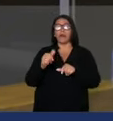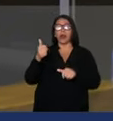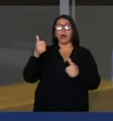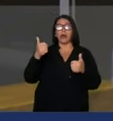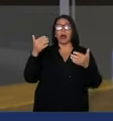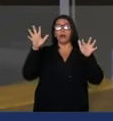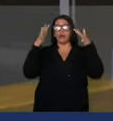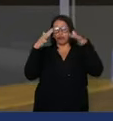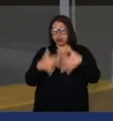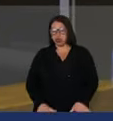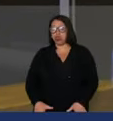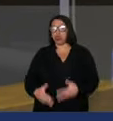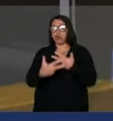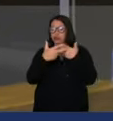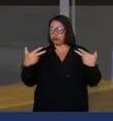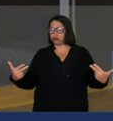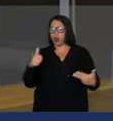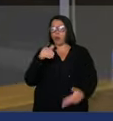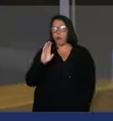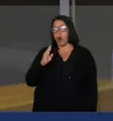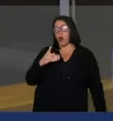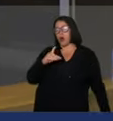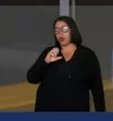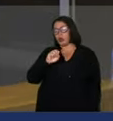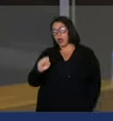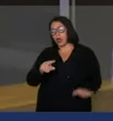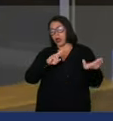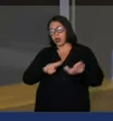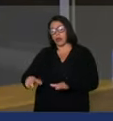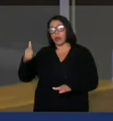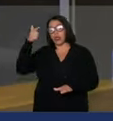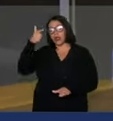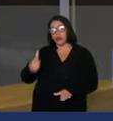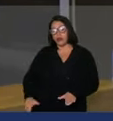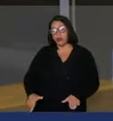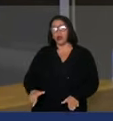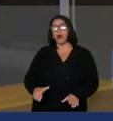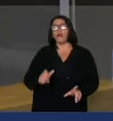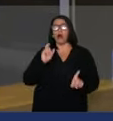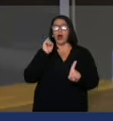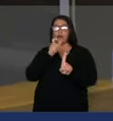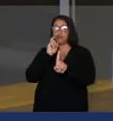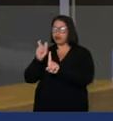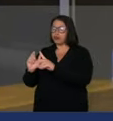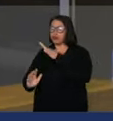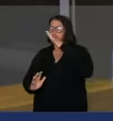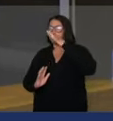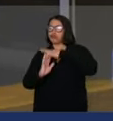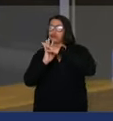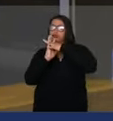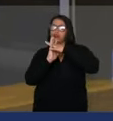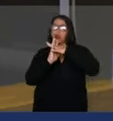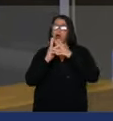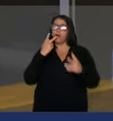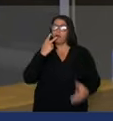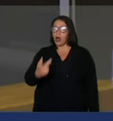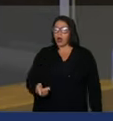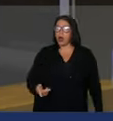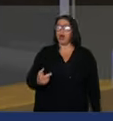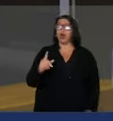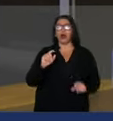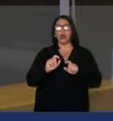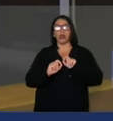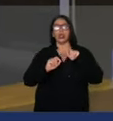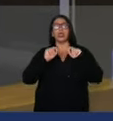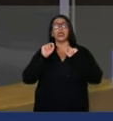na semana passada, novamente, ele voltou a atacar o teto de gastos, e dizendo, eu falo, e quando eu